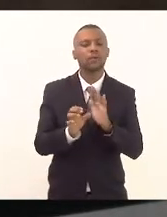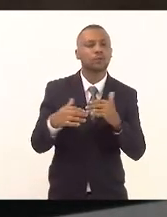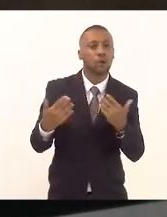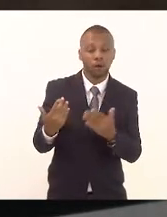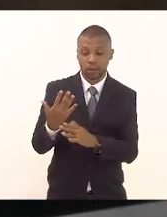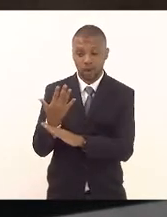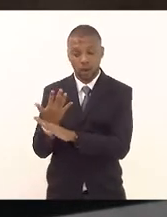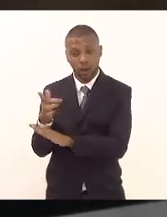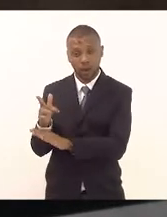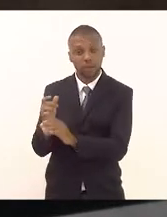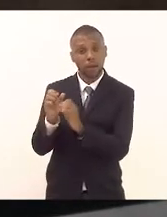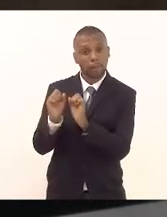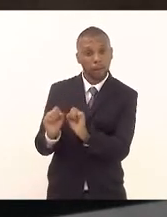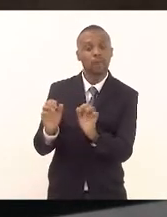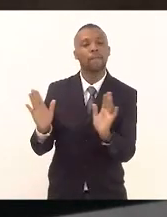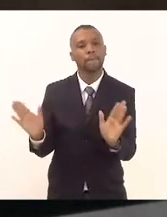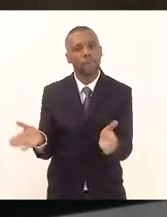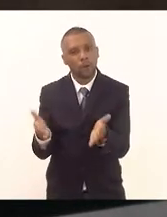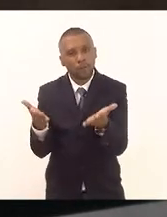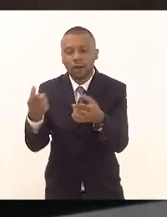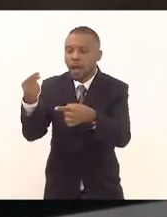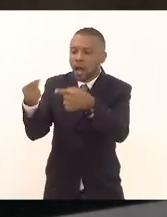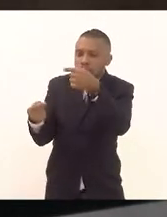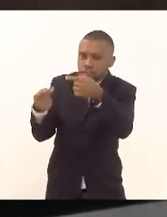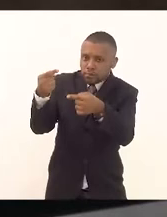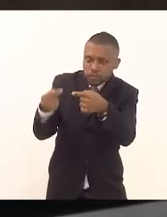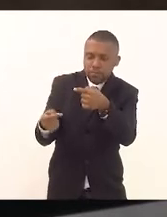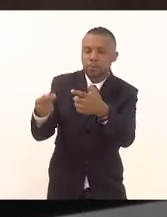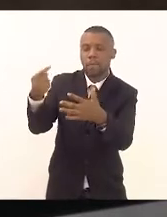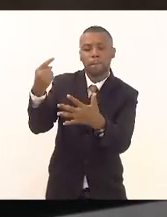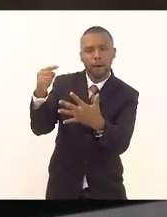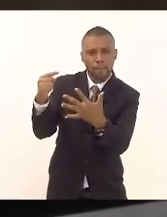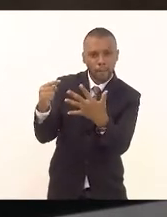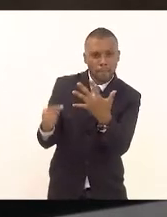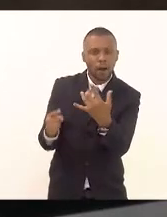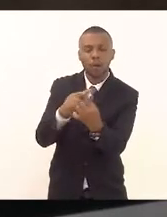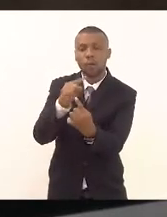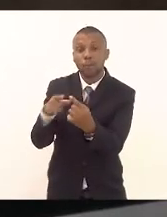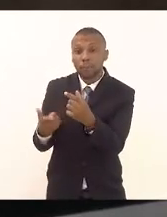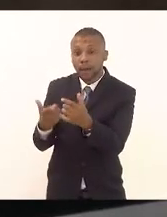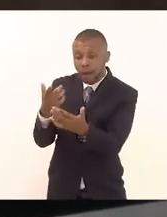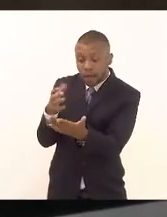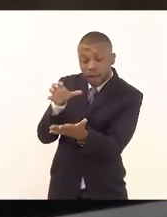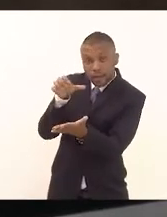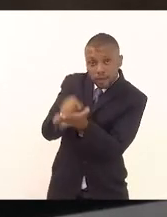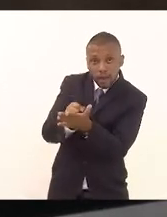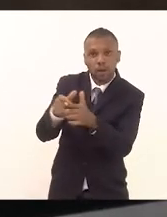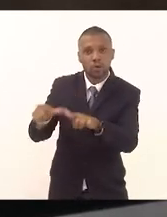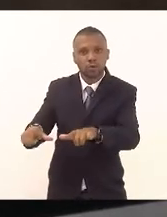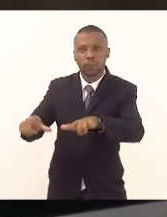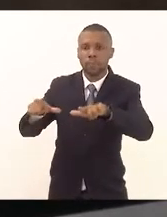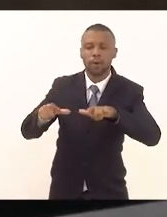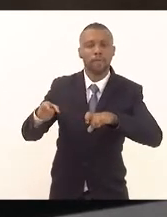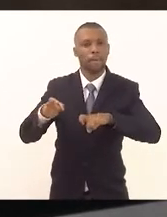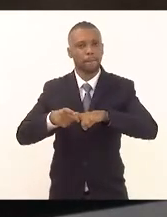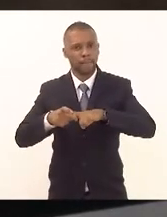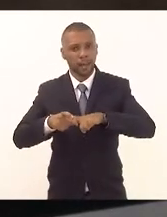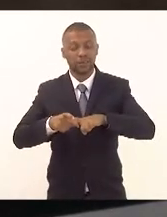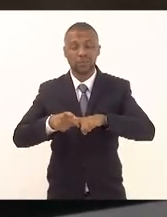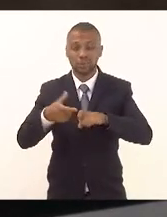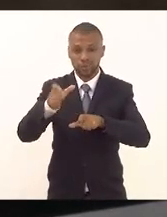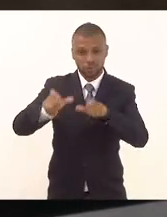UERJ poderá promover as deliberações necessárias para o efetivo registro do diploma médico de